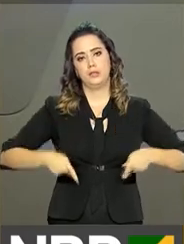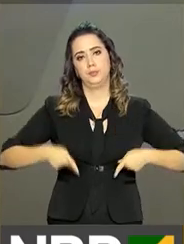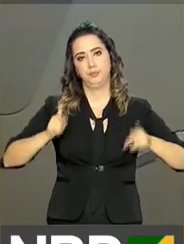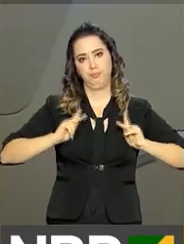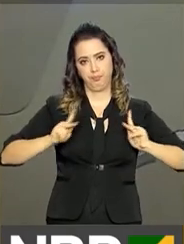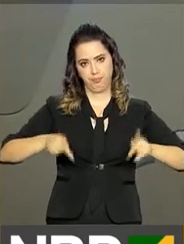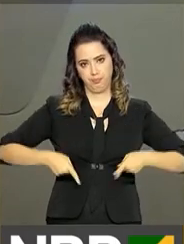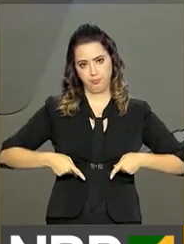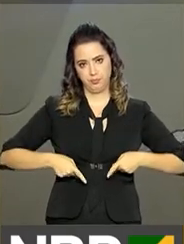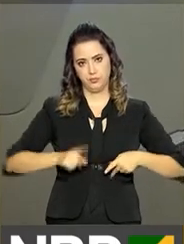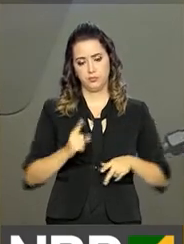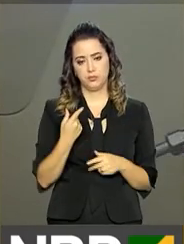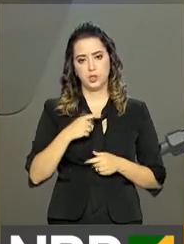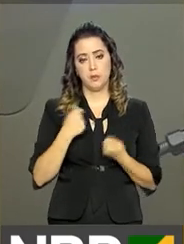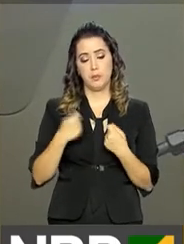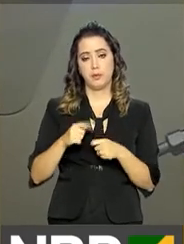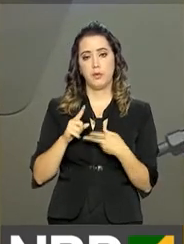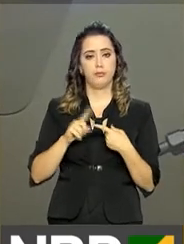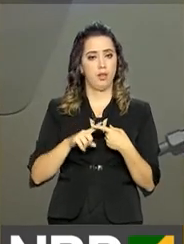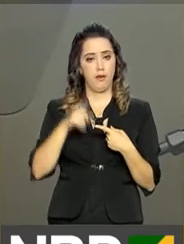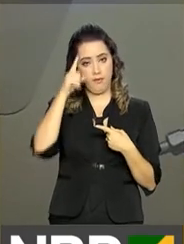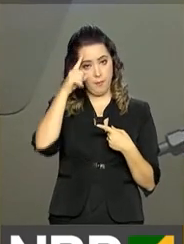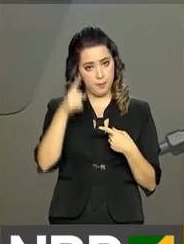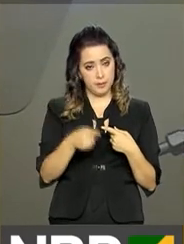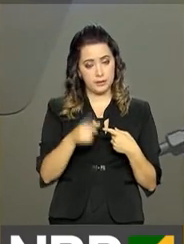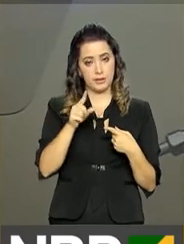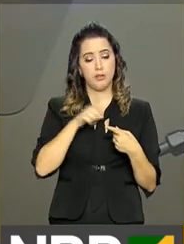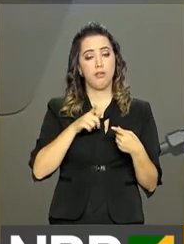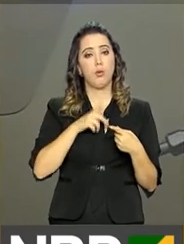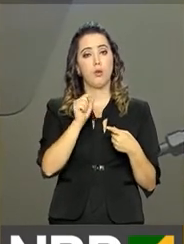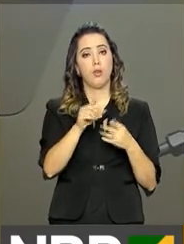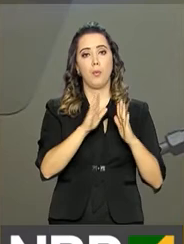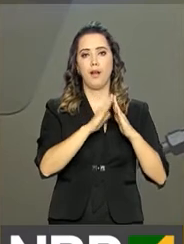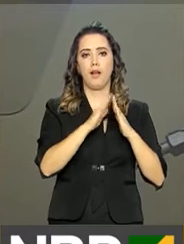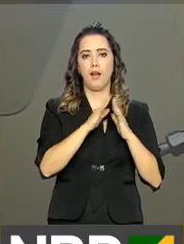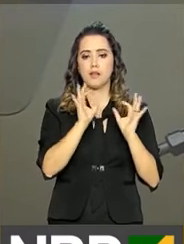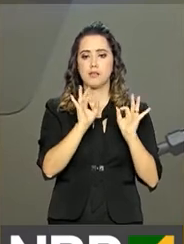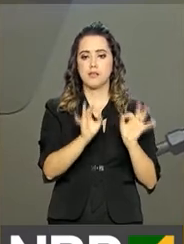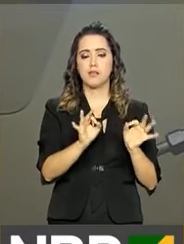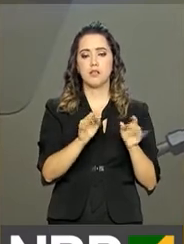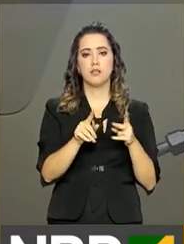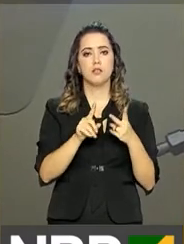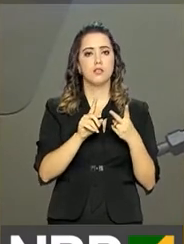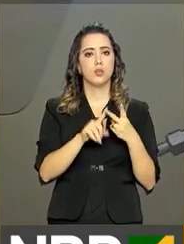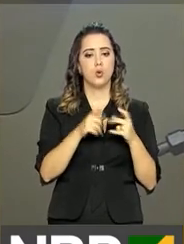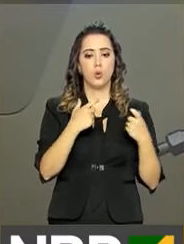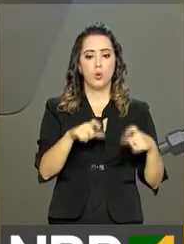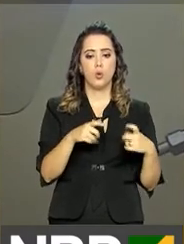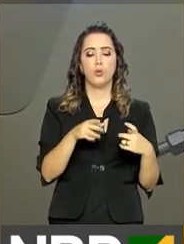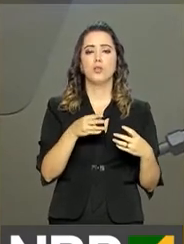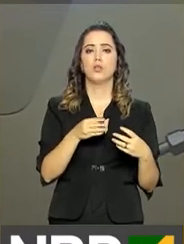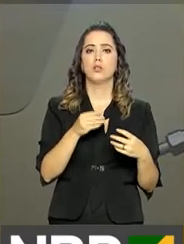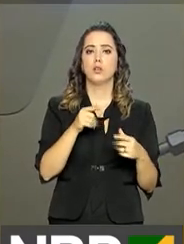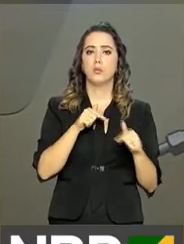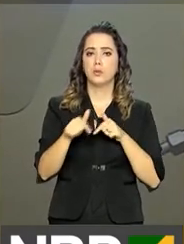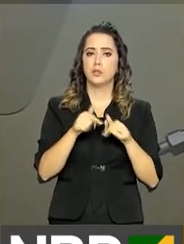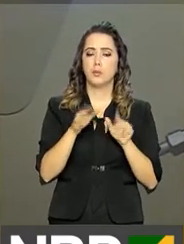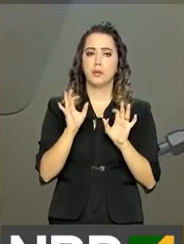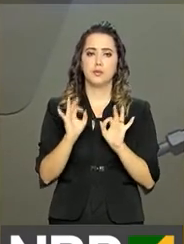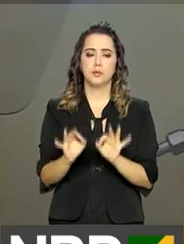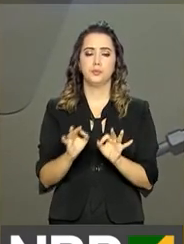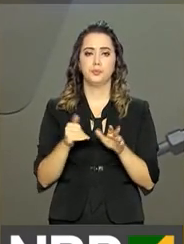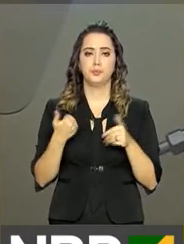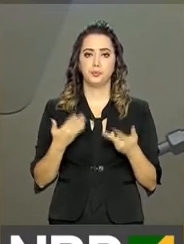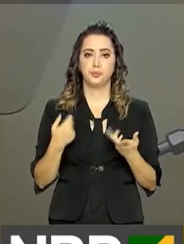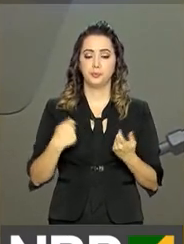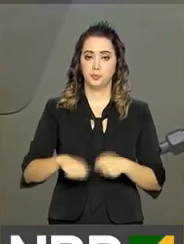caso, exige um lar para a família, uma habitação decente, um espaço, enfim, para o trabalho honesto. E